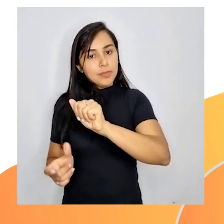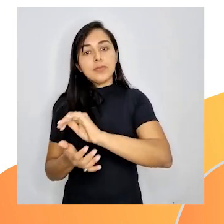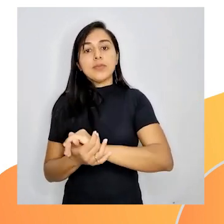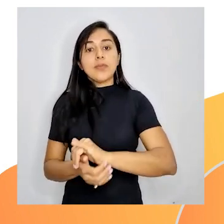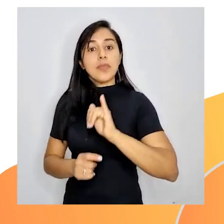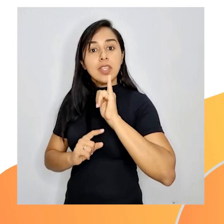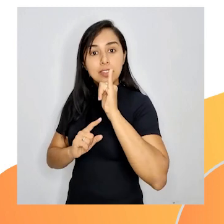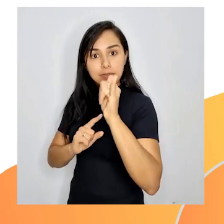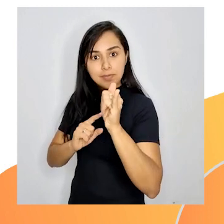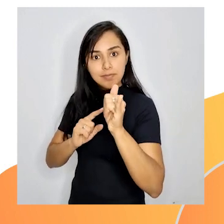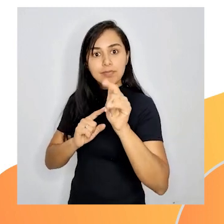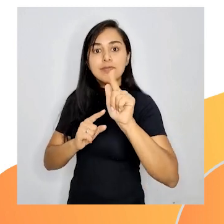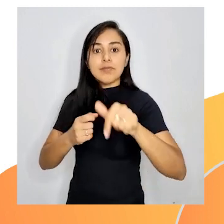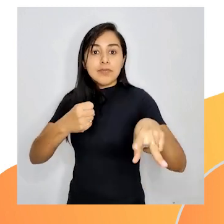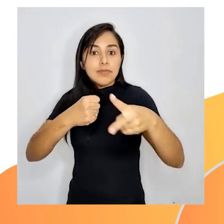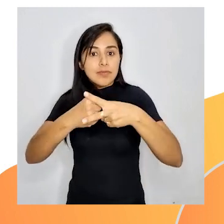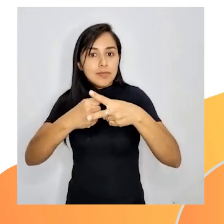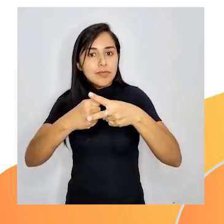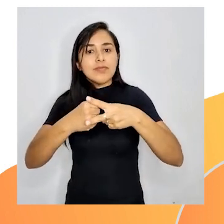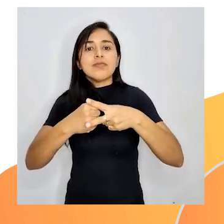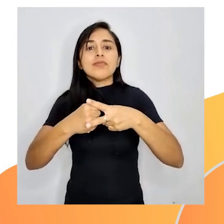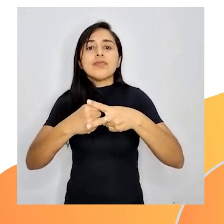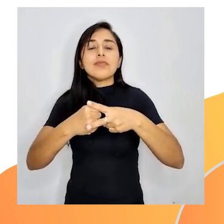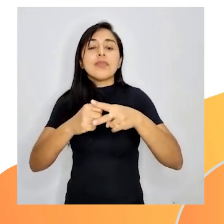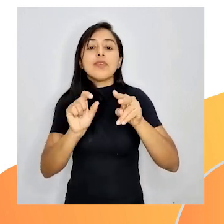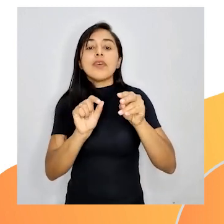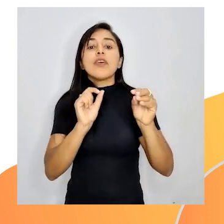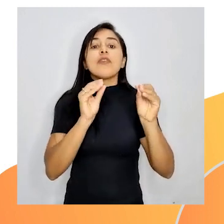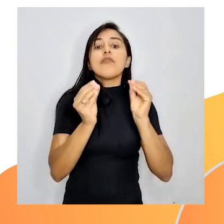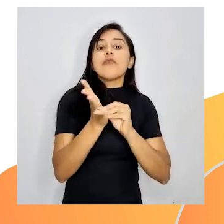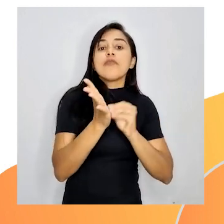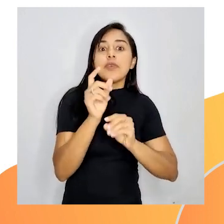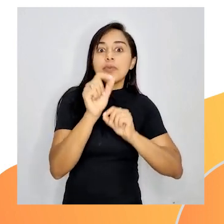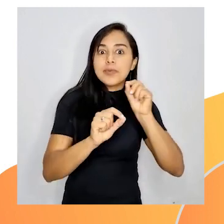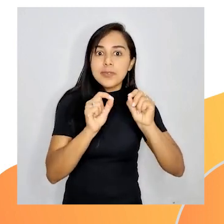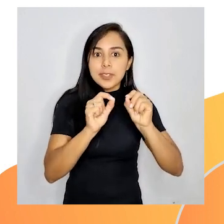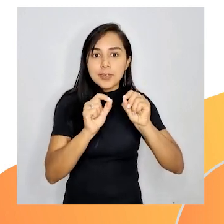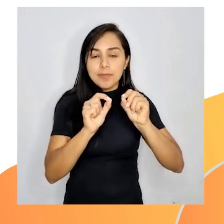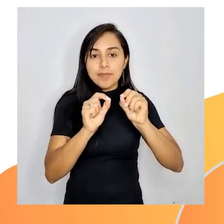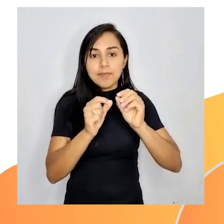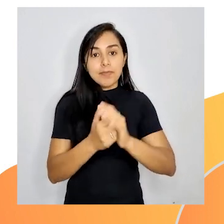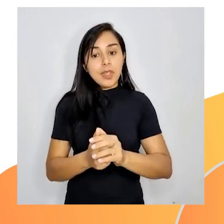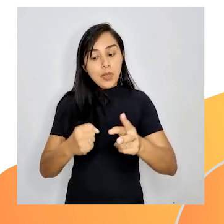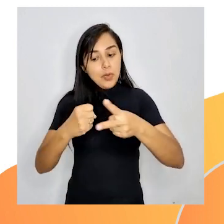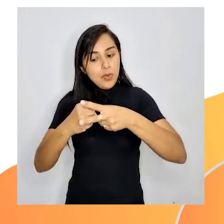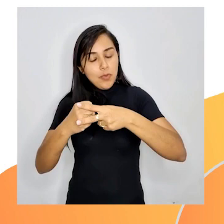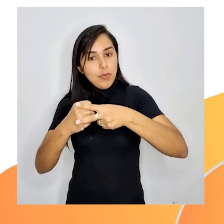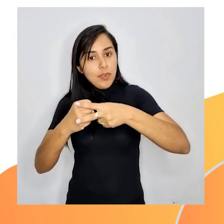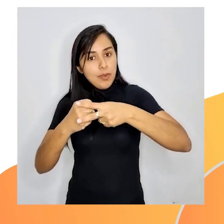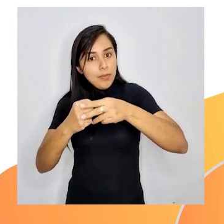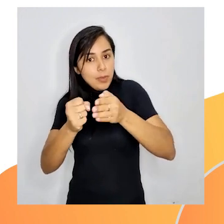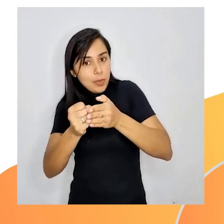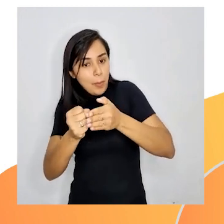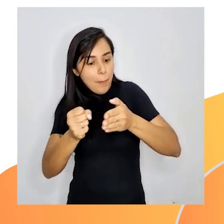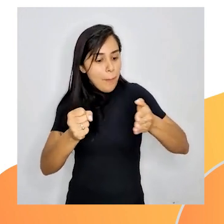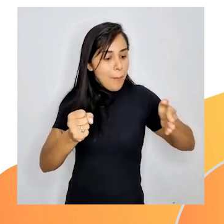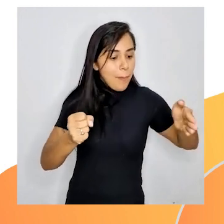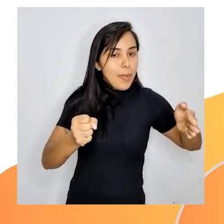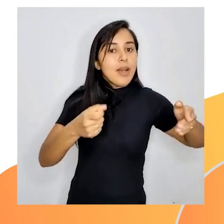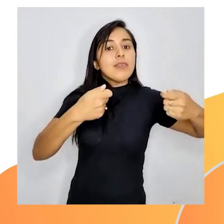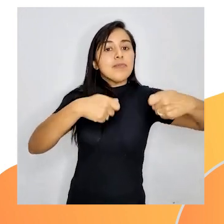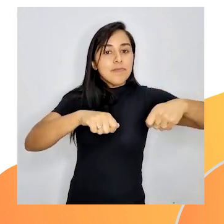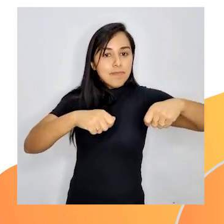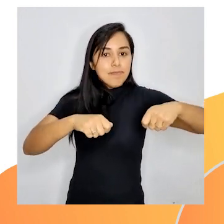alguma coisa nessa oração? Sim, o que falta na oração principal vai ser complementado pela